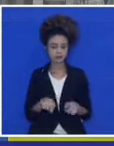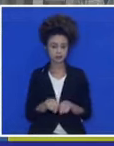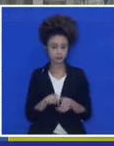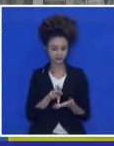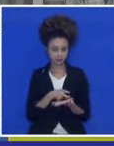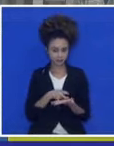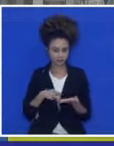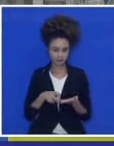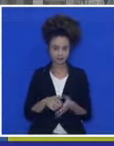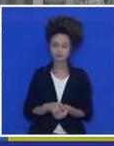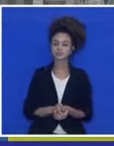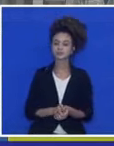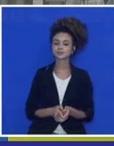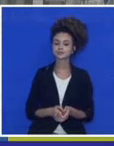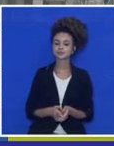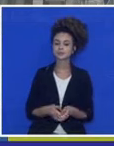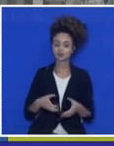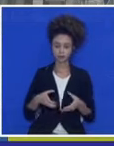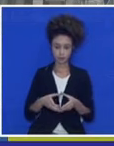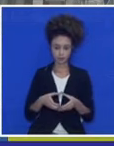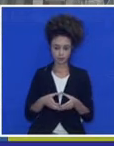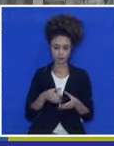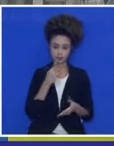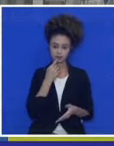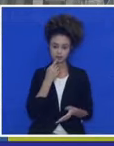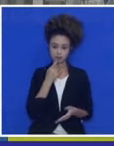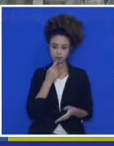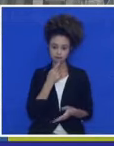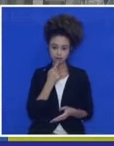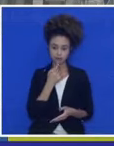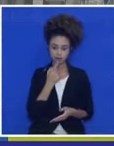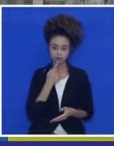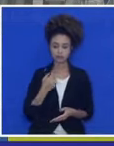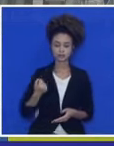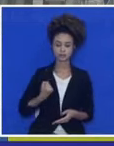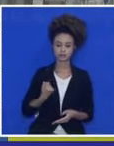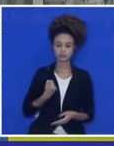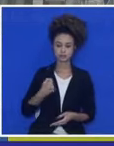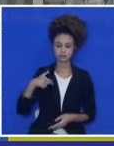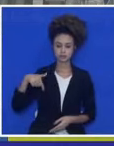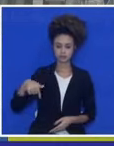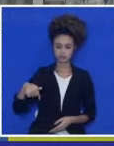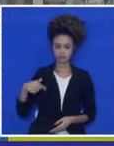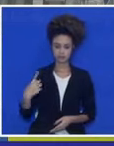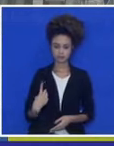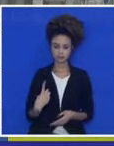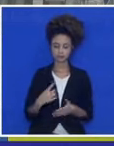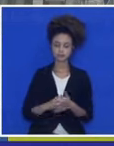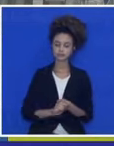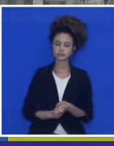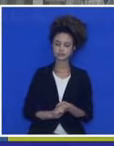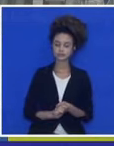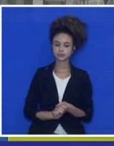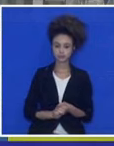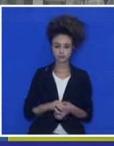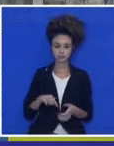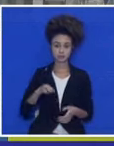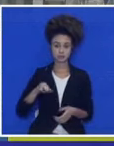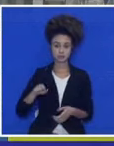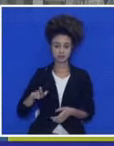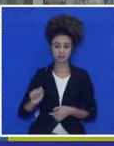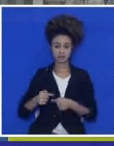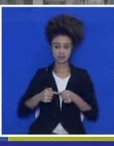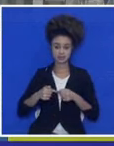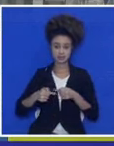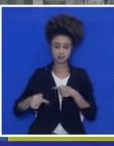conferindo Quina, bola vermelha, número 71. Bola vermelha, 71. Estamos na